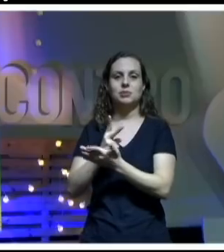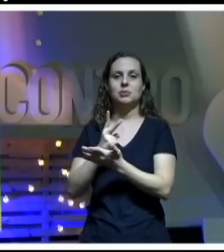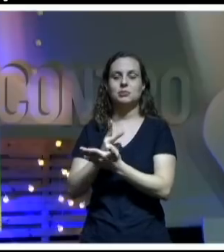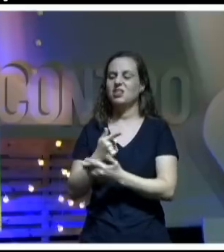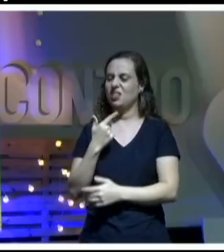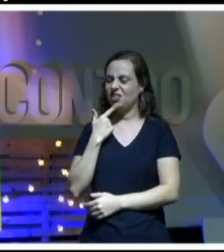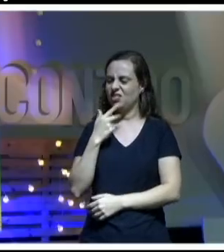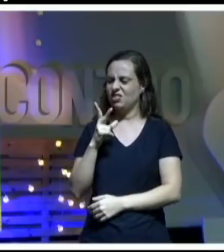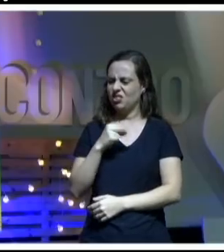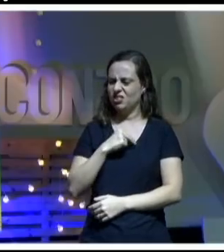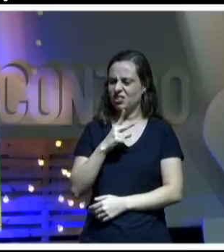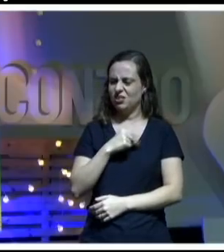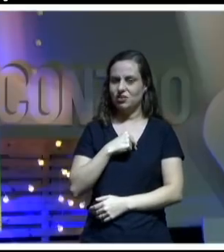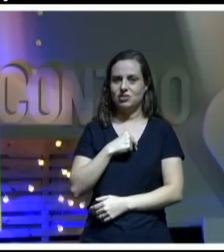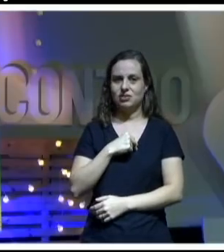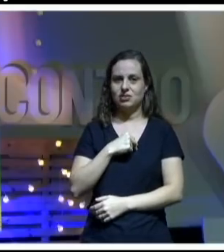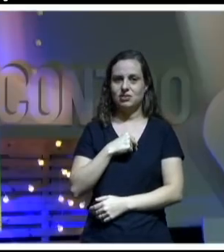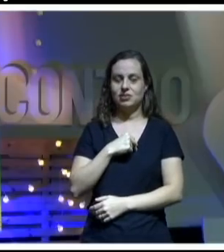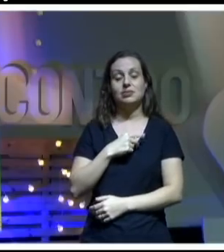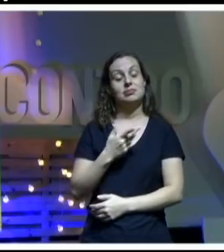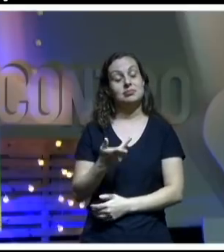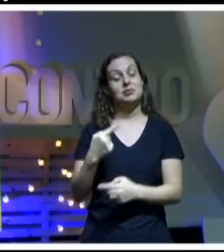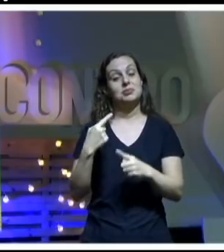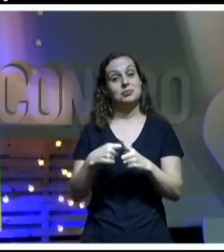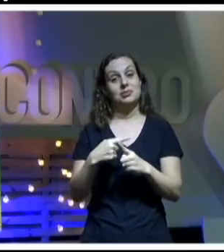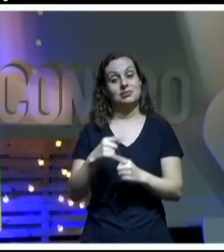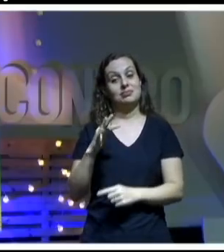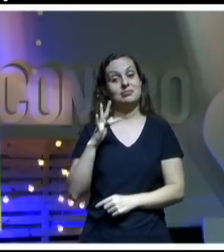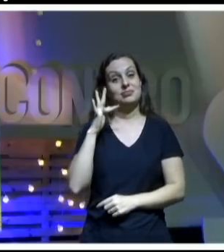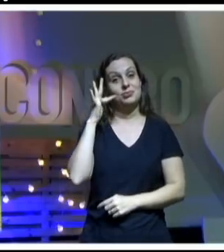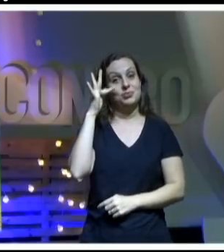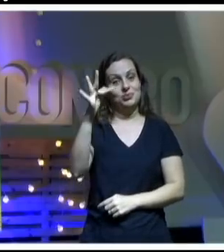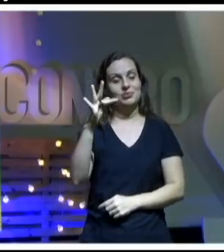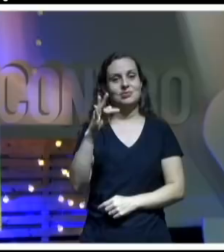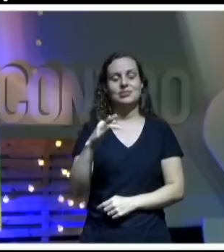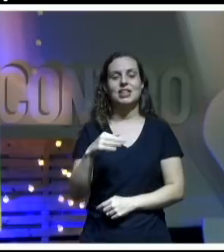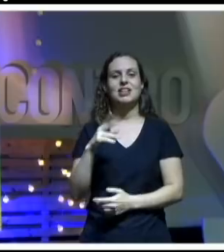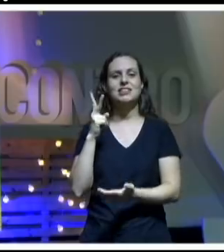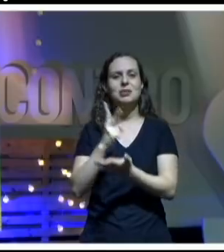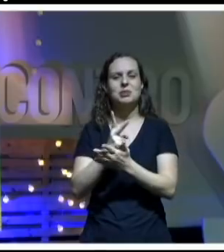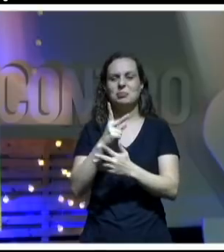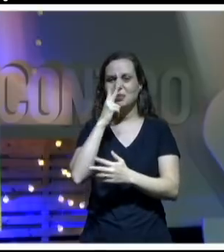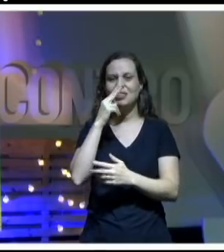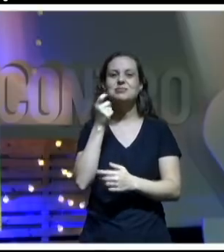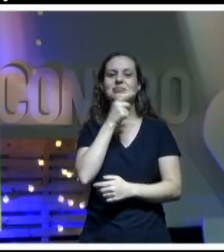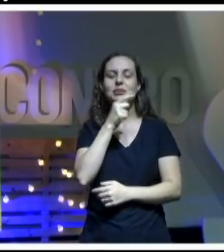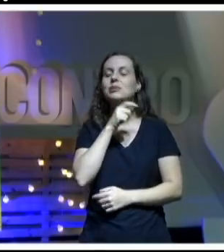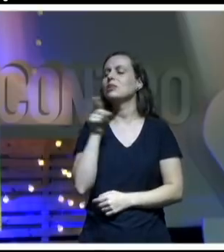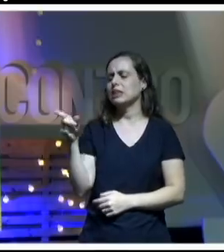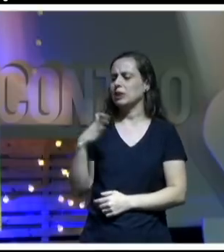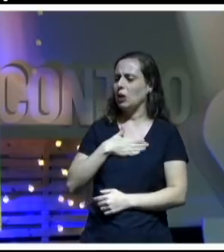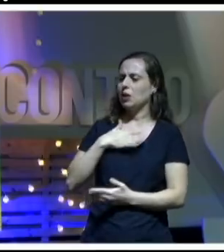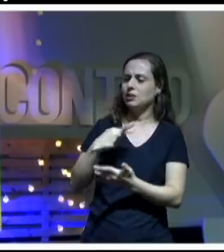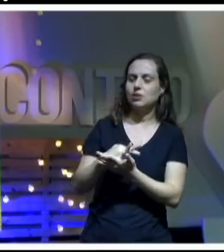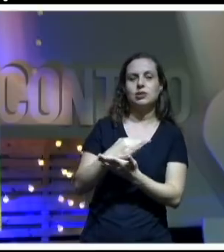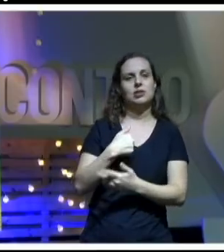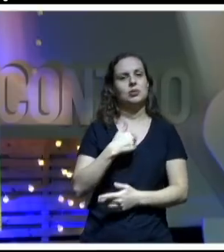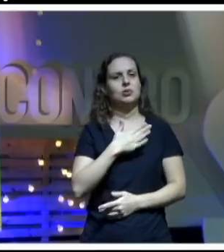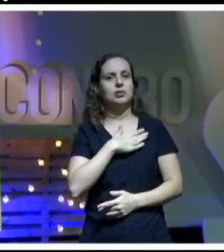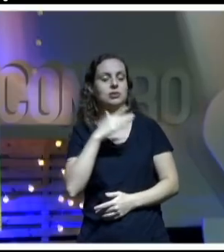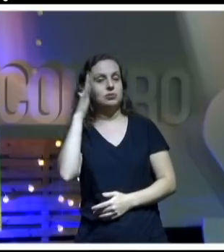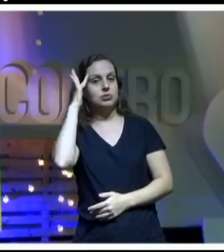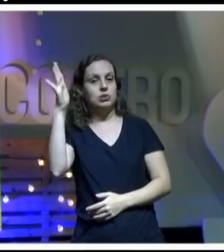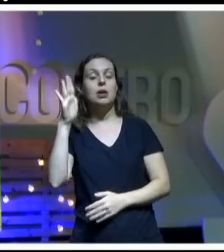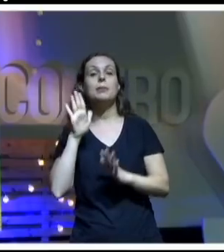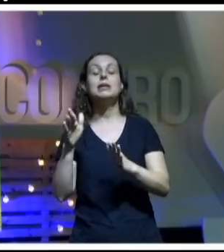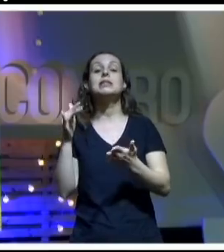o nosso negócio aqui em você não ia sendo seminário você gosta daqui da filosofia eu amo a universidade só que o jeito que a